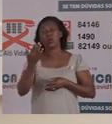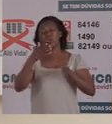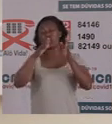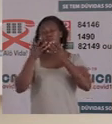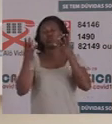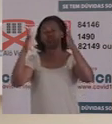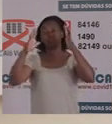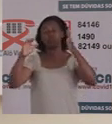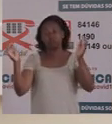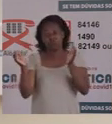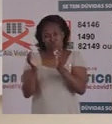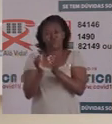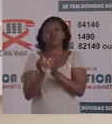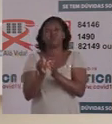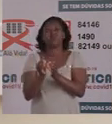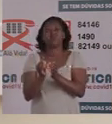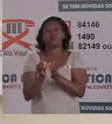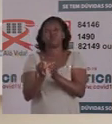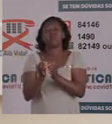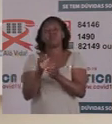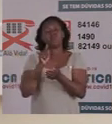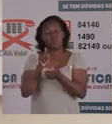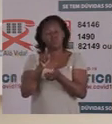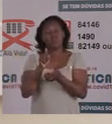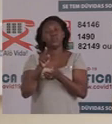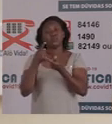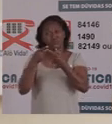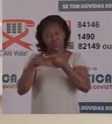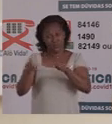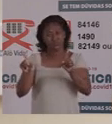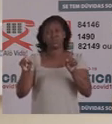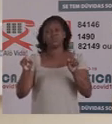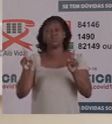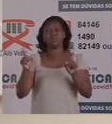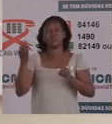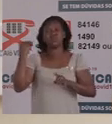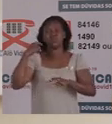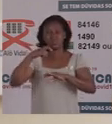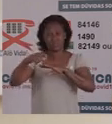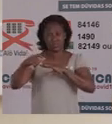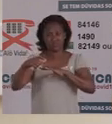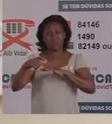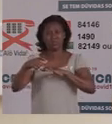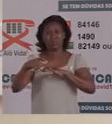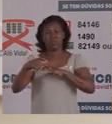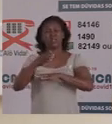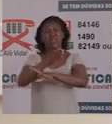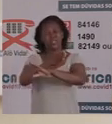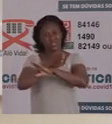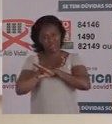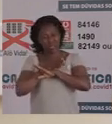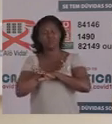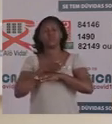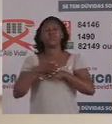habitantes. Aqui queria destacar uma diferença em relação à semana passada, que é que a Zâmbia,